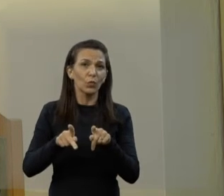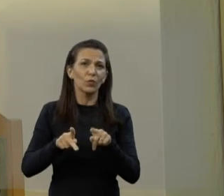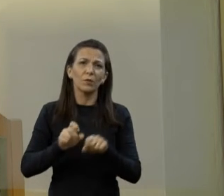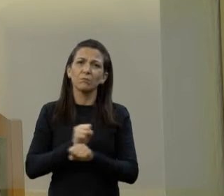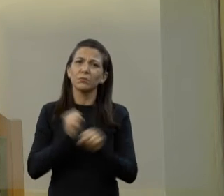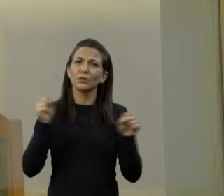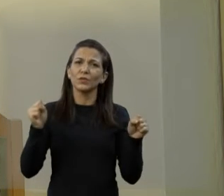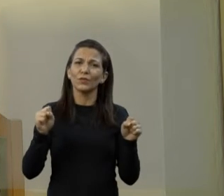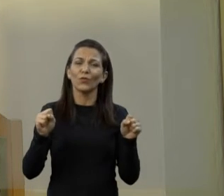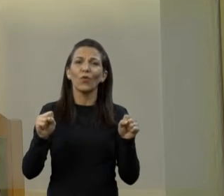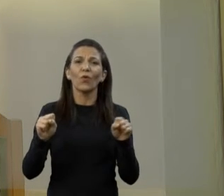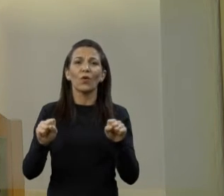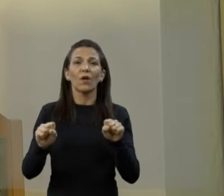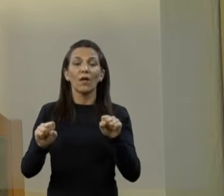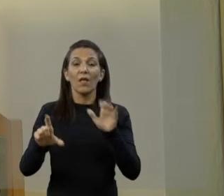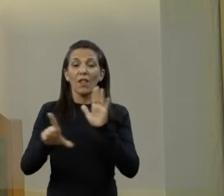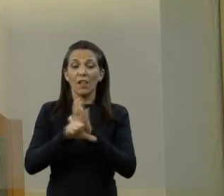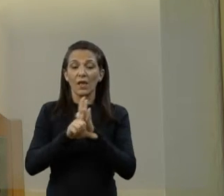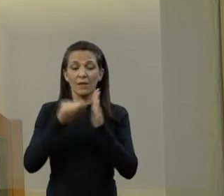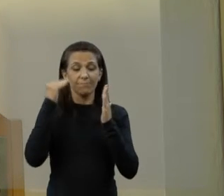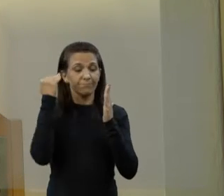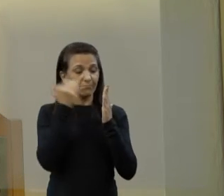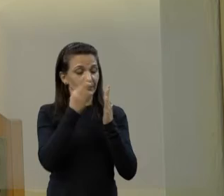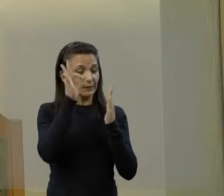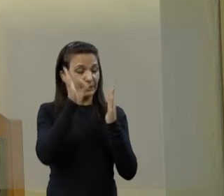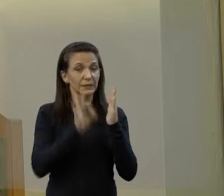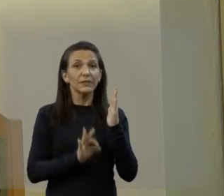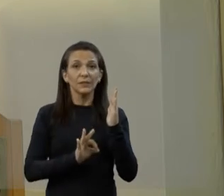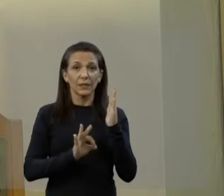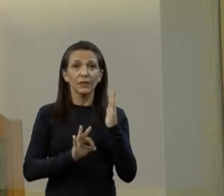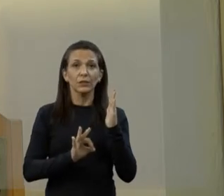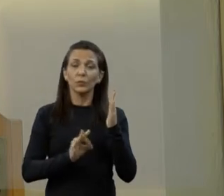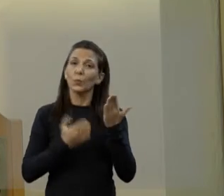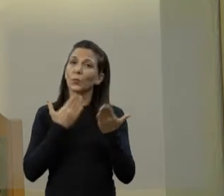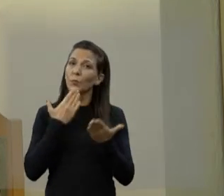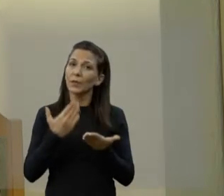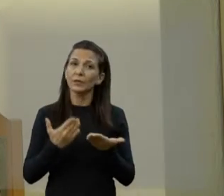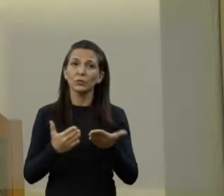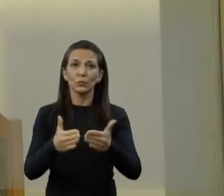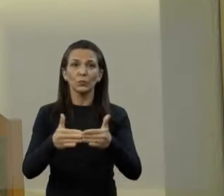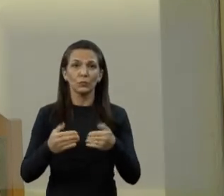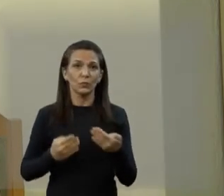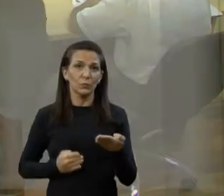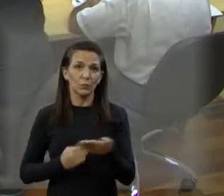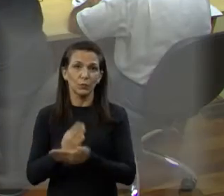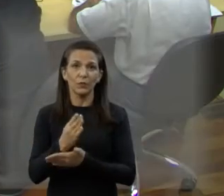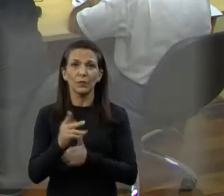projeto então por isso eu peço mais uma vez que ele seja aprovado Muito obrigado